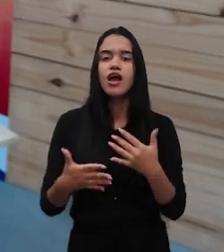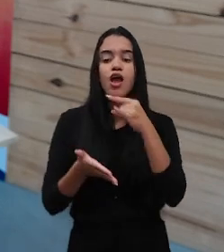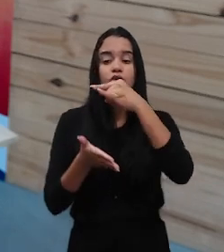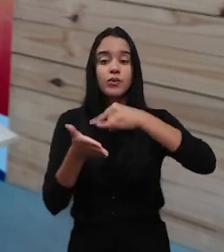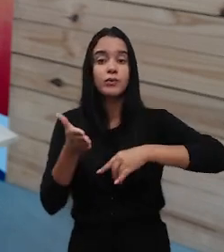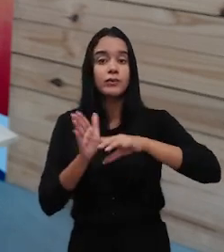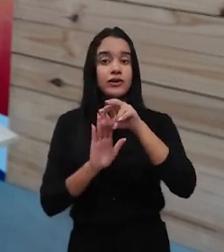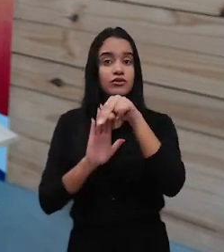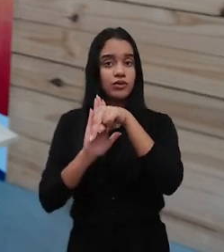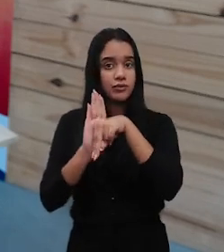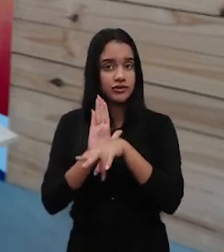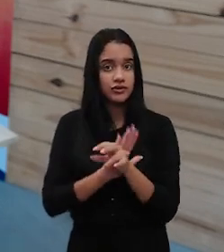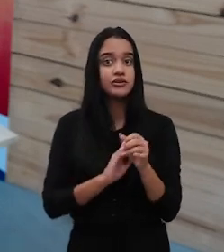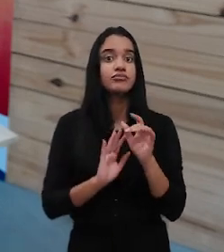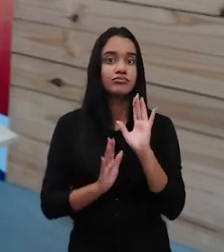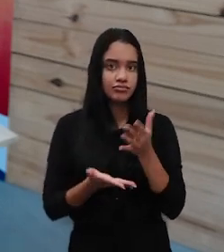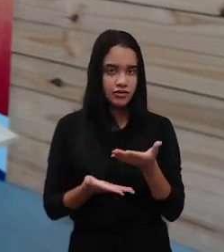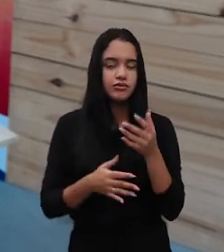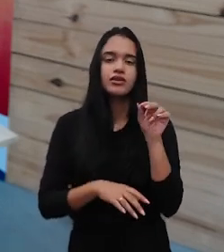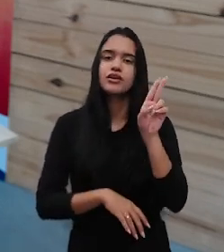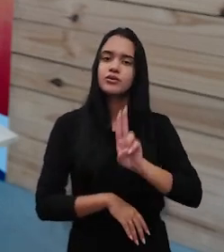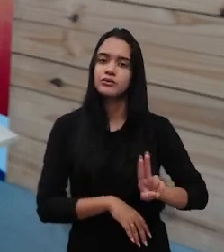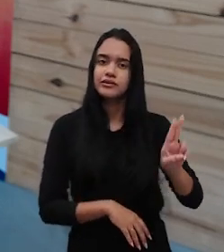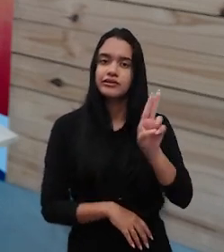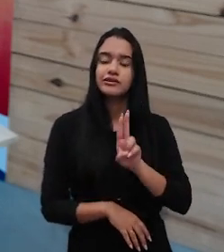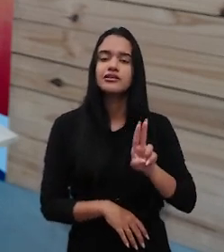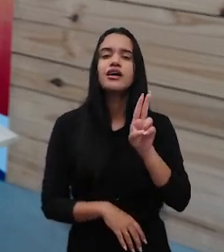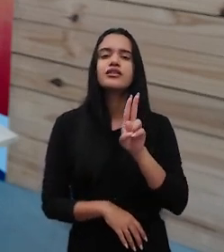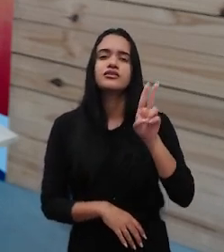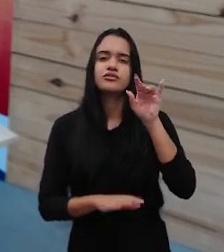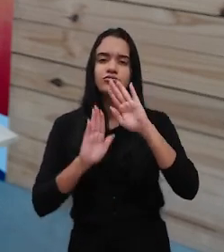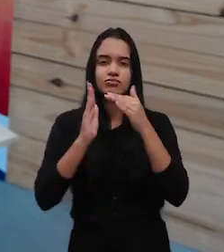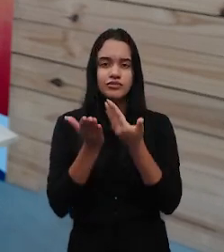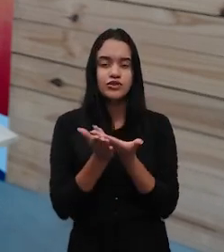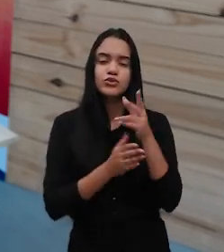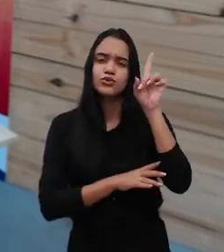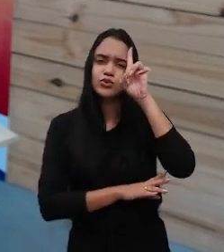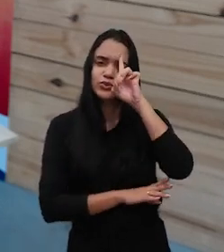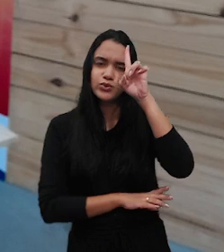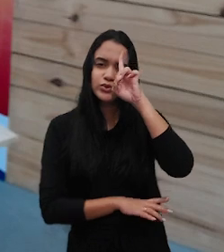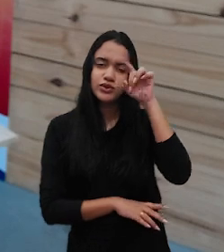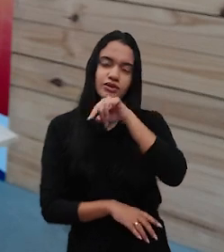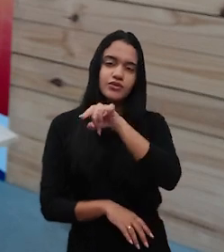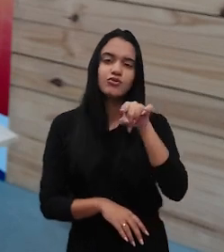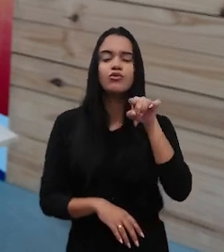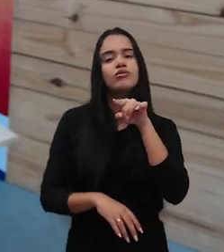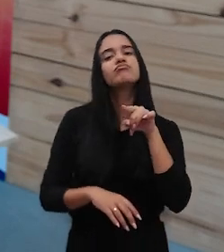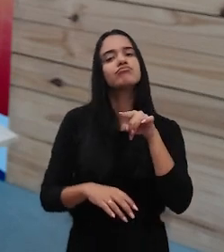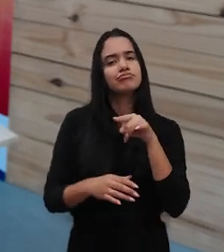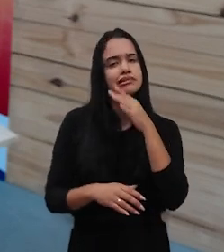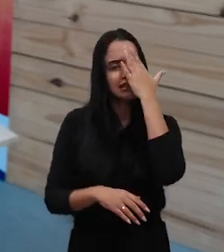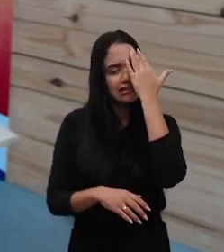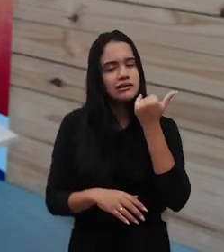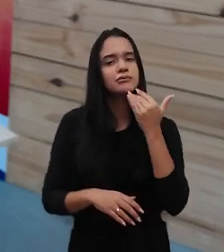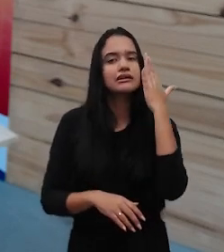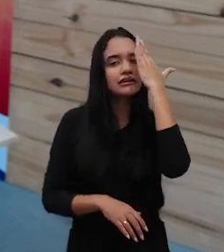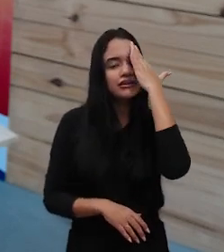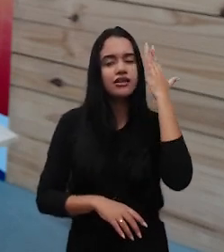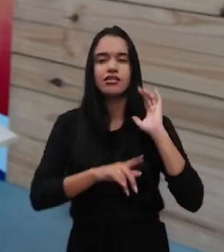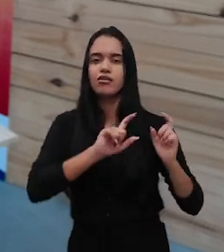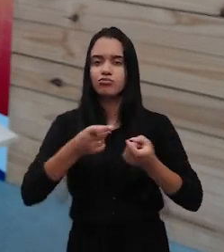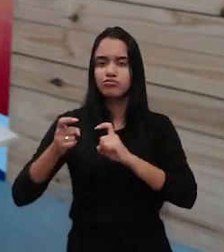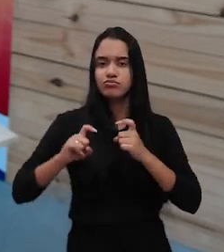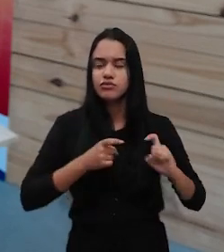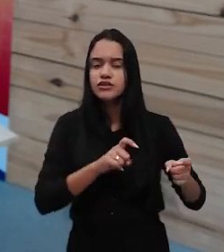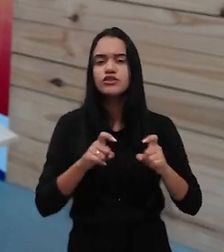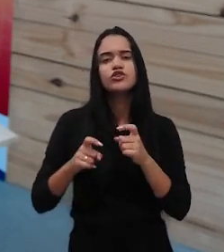desses documentos que é utilizado dentro da rotina escolar. Então, é muito importante que você se aproprie dessa discussão, estude o caderno